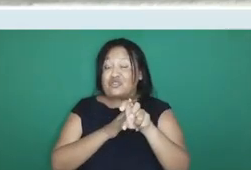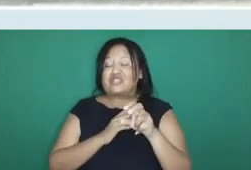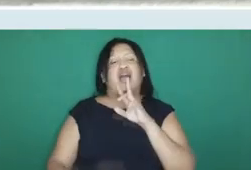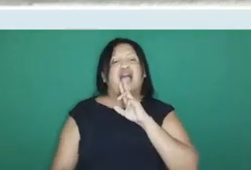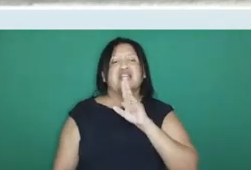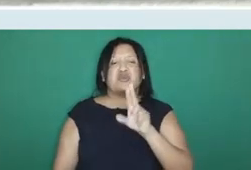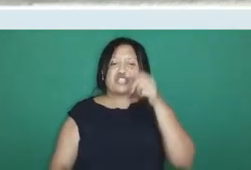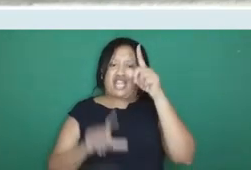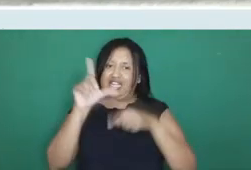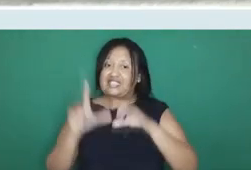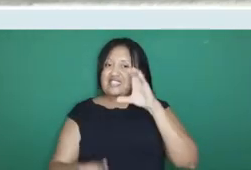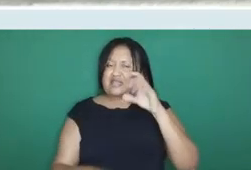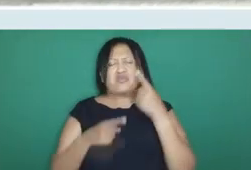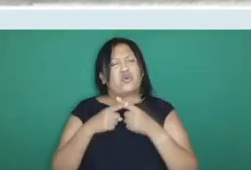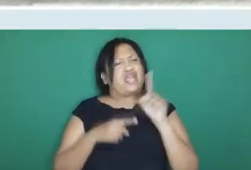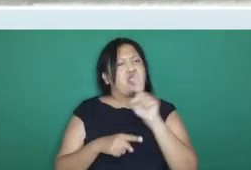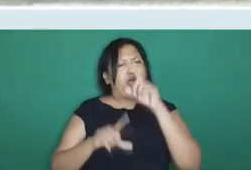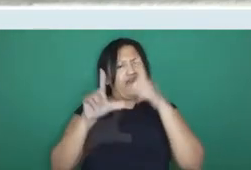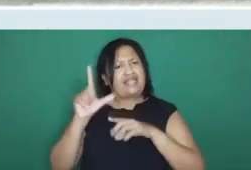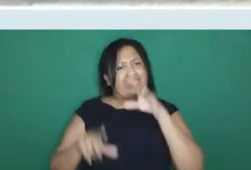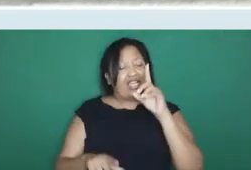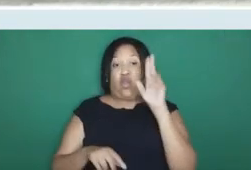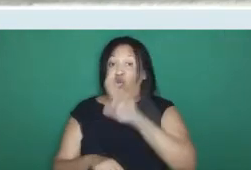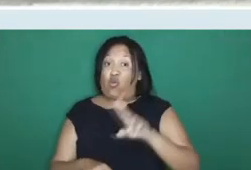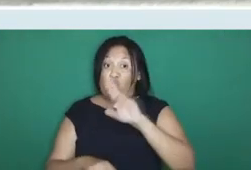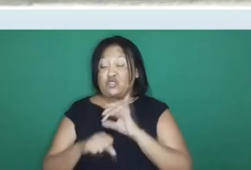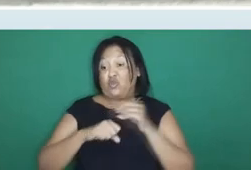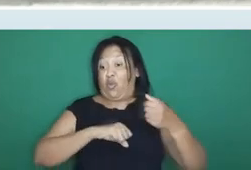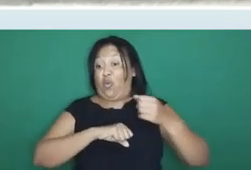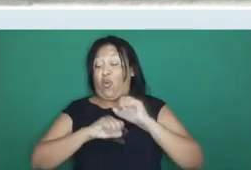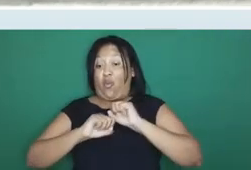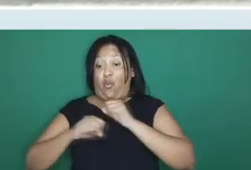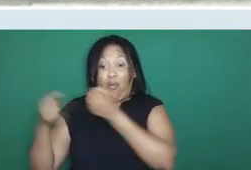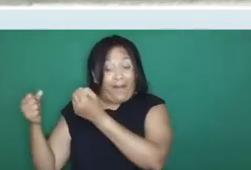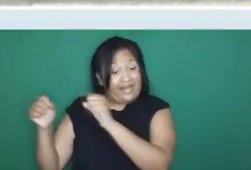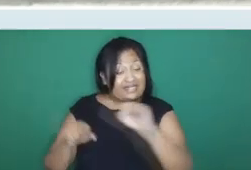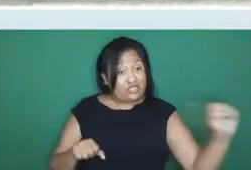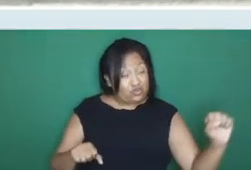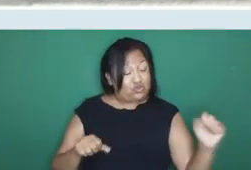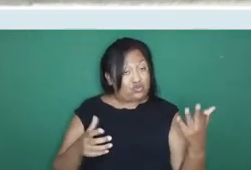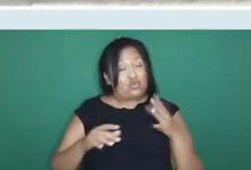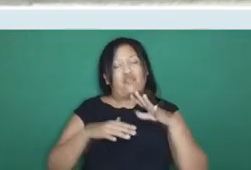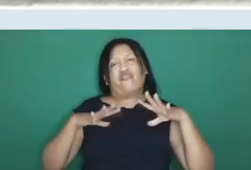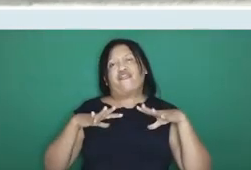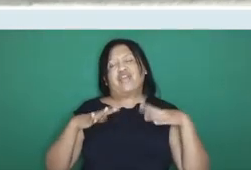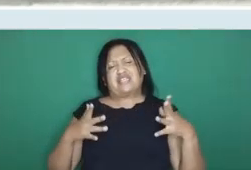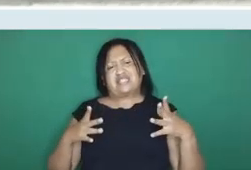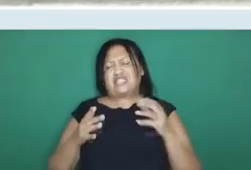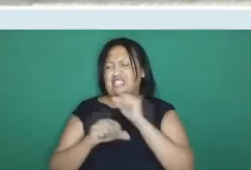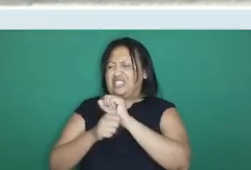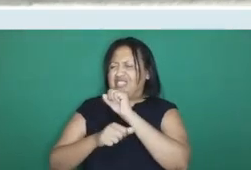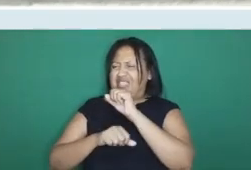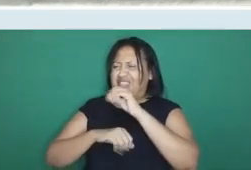letra C porque não é a letra D utiliza o período da quarentena como férias de suas atividades como herói também não é isso